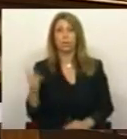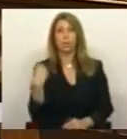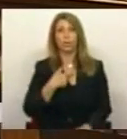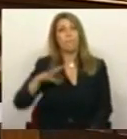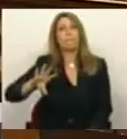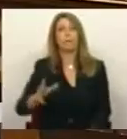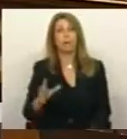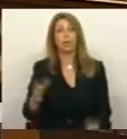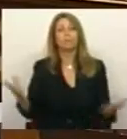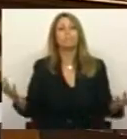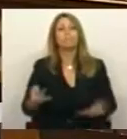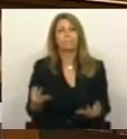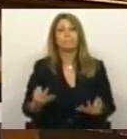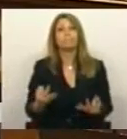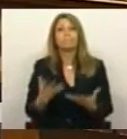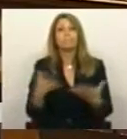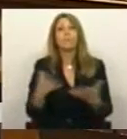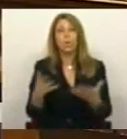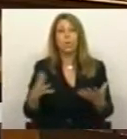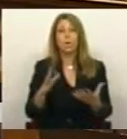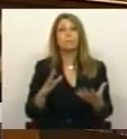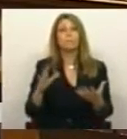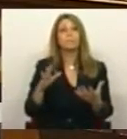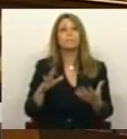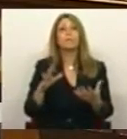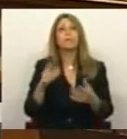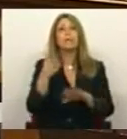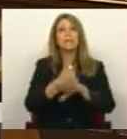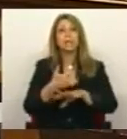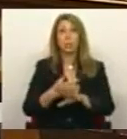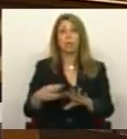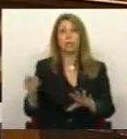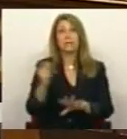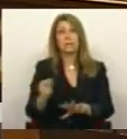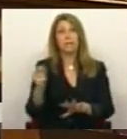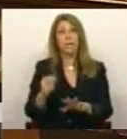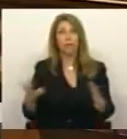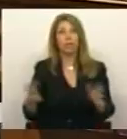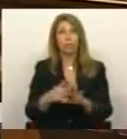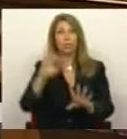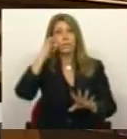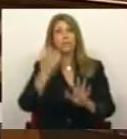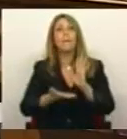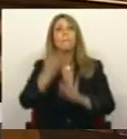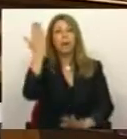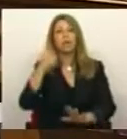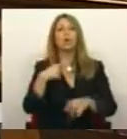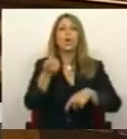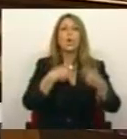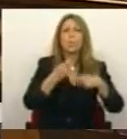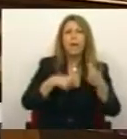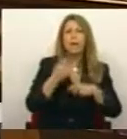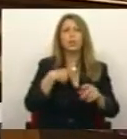país, muitas das quais no setor terciário, que foi, aliás, dos mais afetados, desde logo o pequeno comércio, o setor do táxi e outros